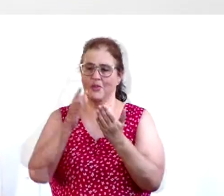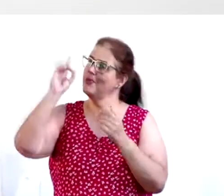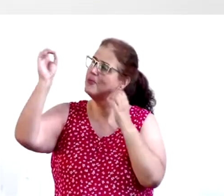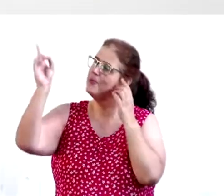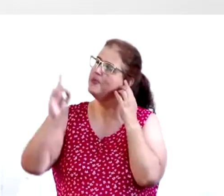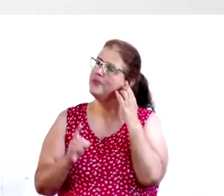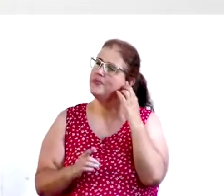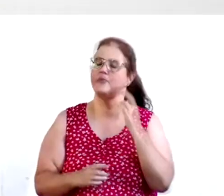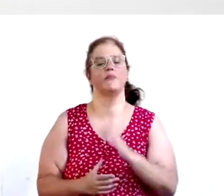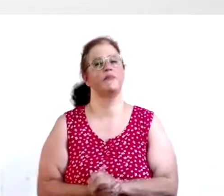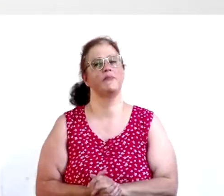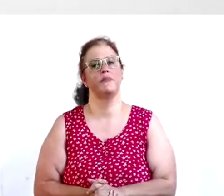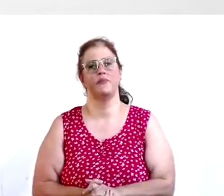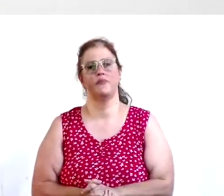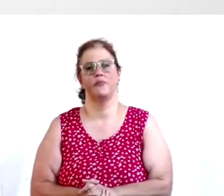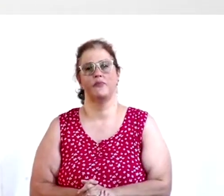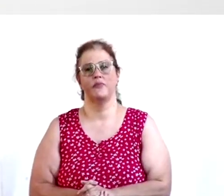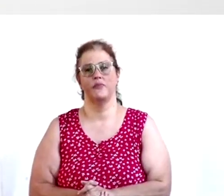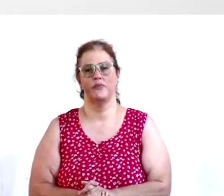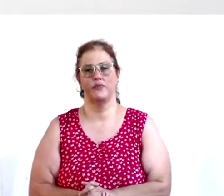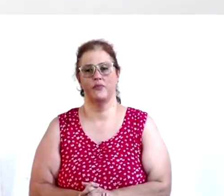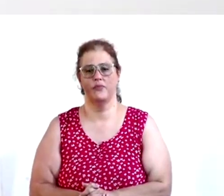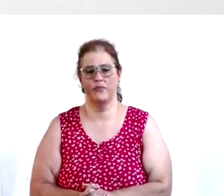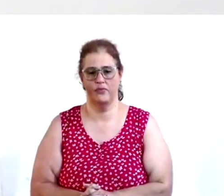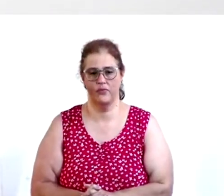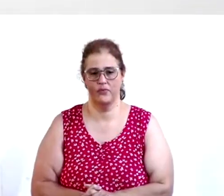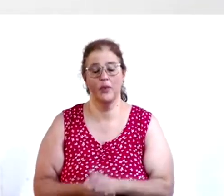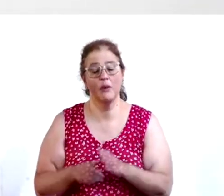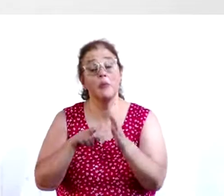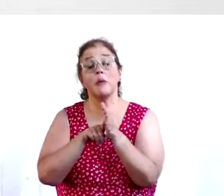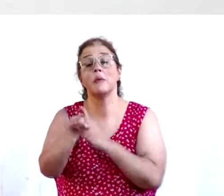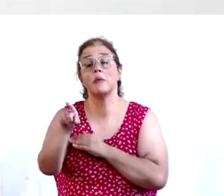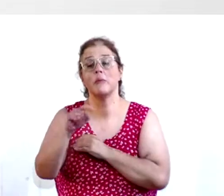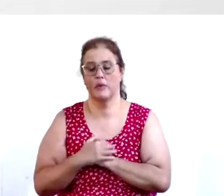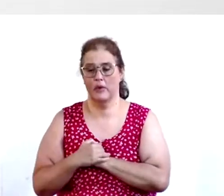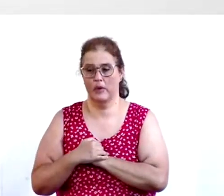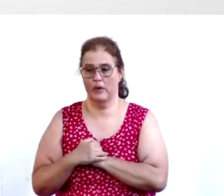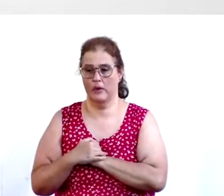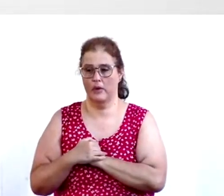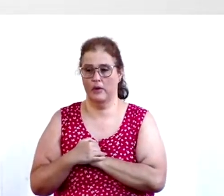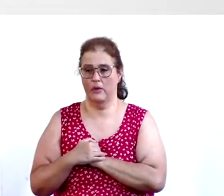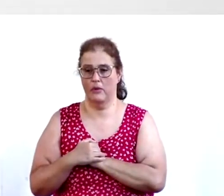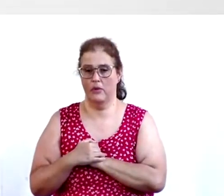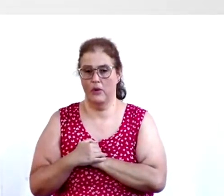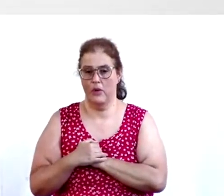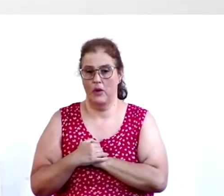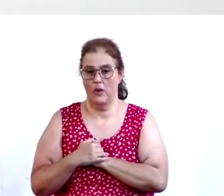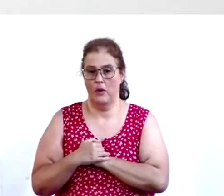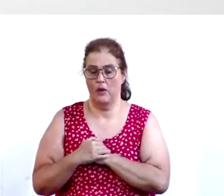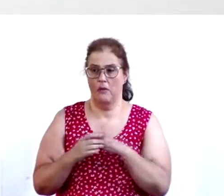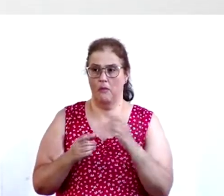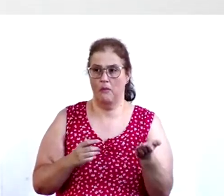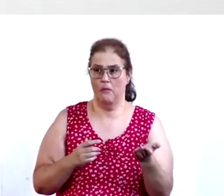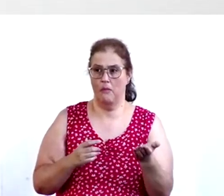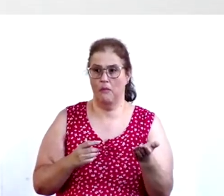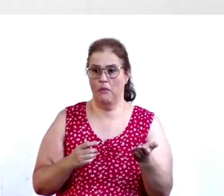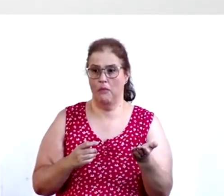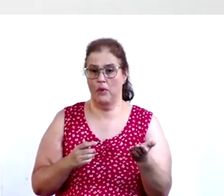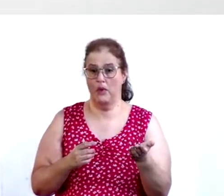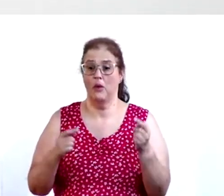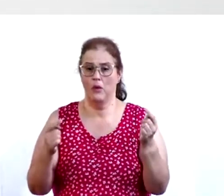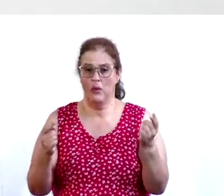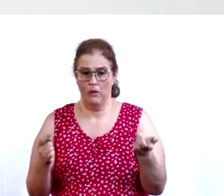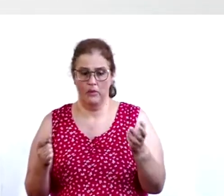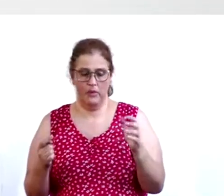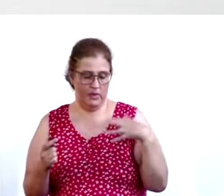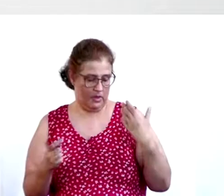certa facilidade. Quero fazer uma pergunta. Qual a relação entre